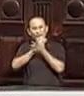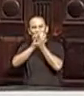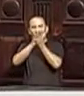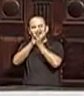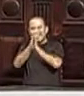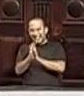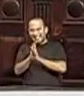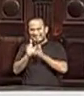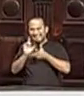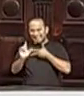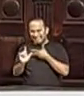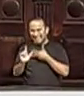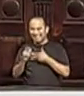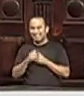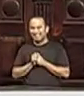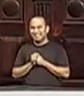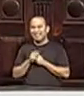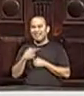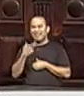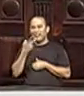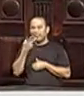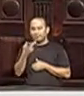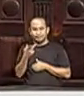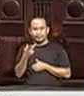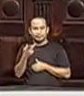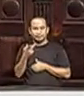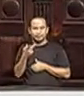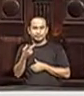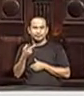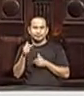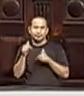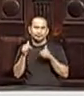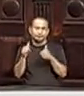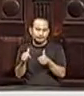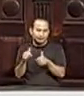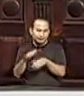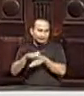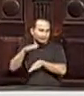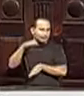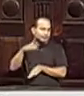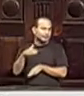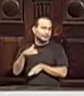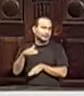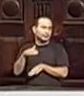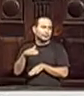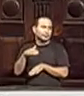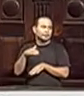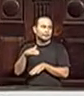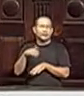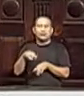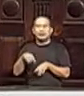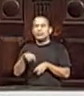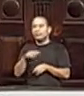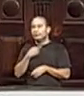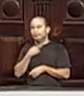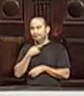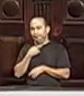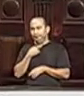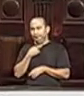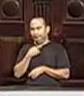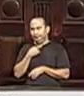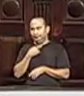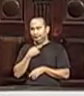dos nossos cadastros, de maneira sumária, esses devedores contumazes e impedir que